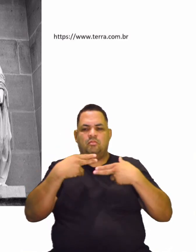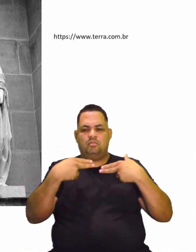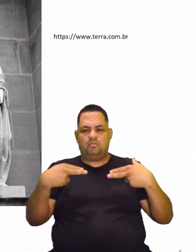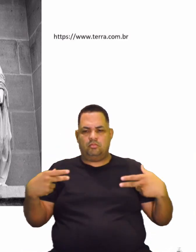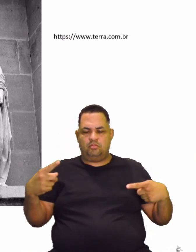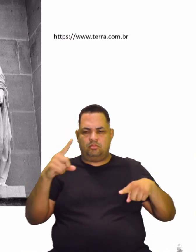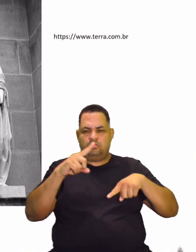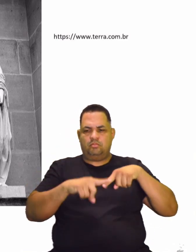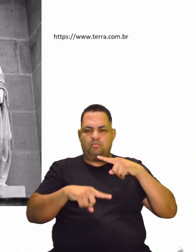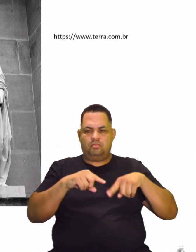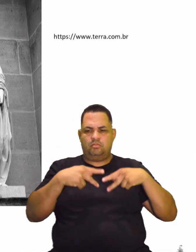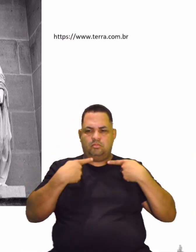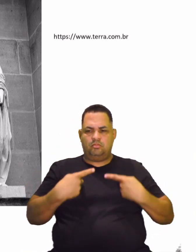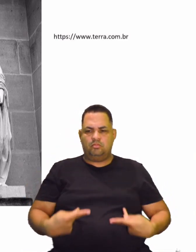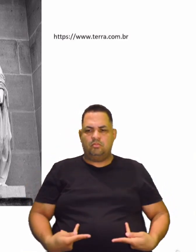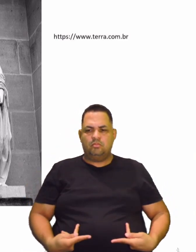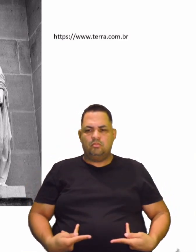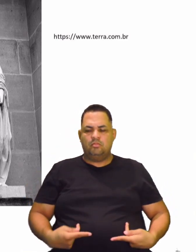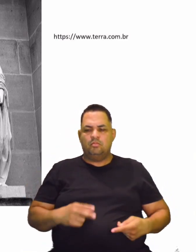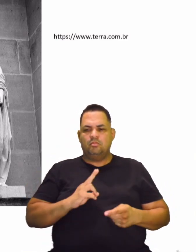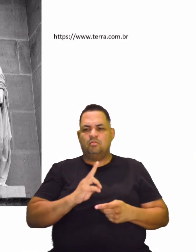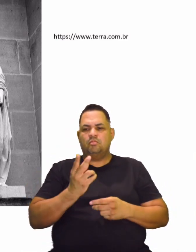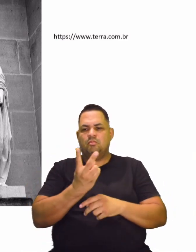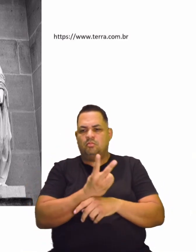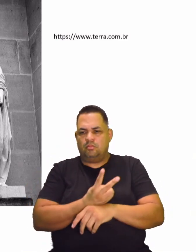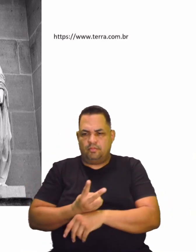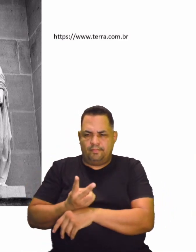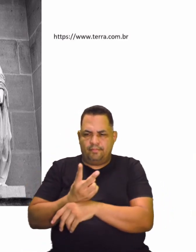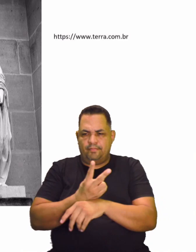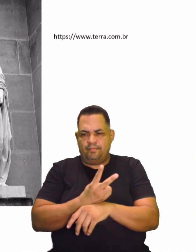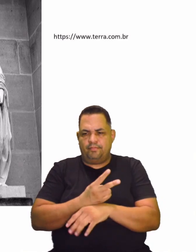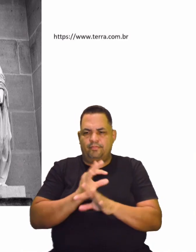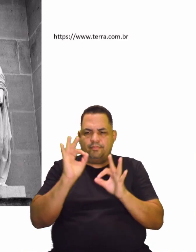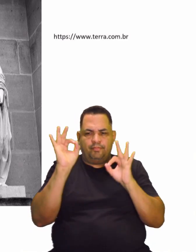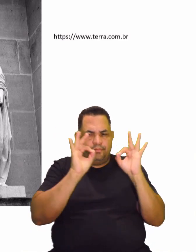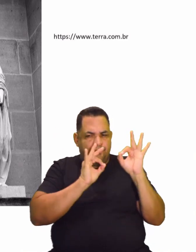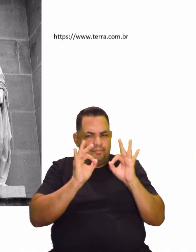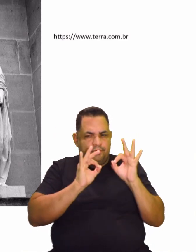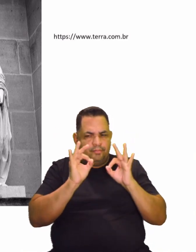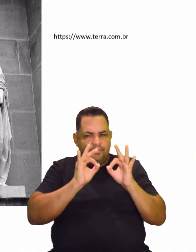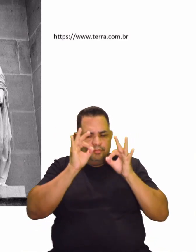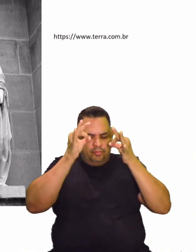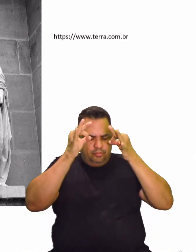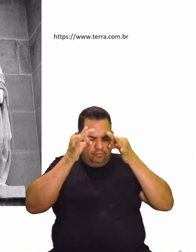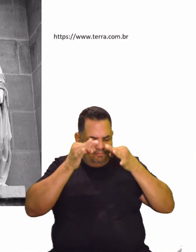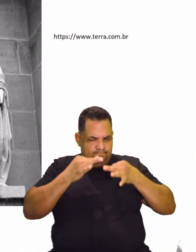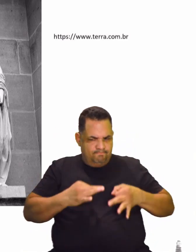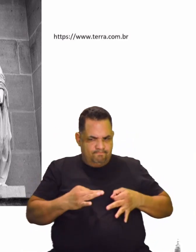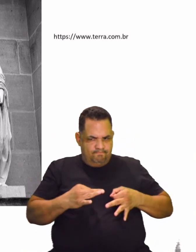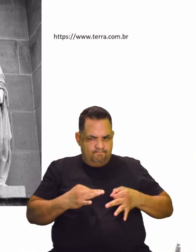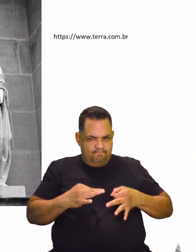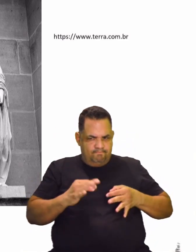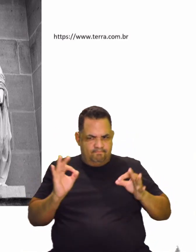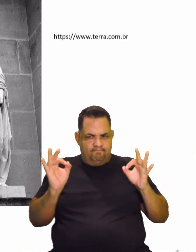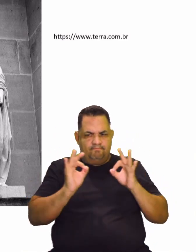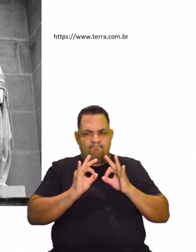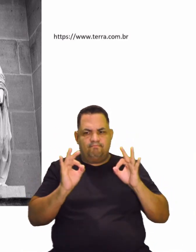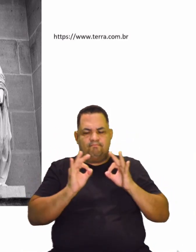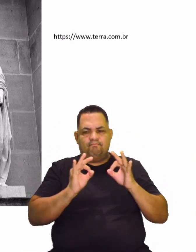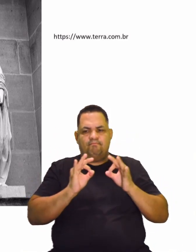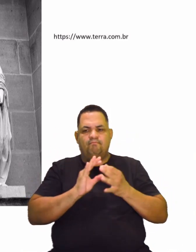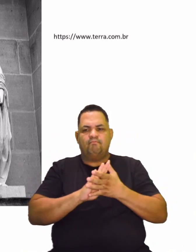do corpo humano, e sempre buscando a simetria perfeita, que seria